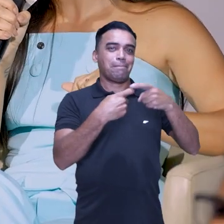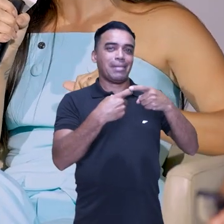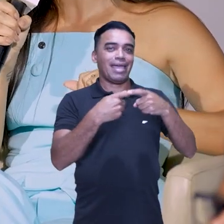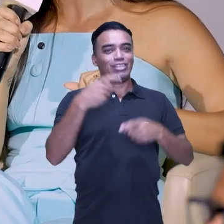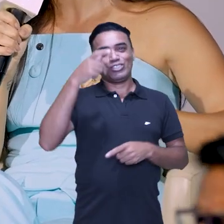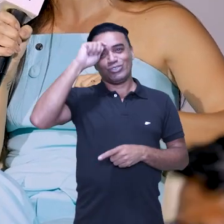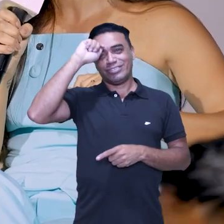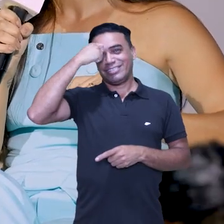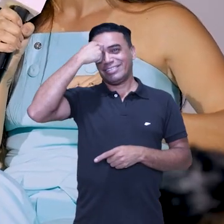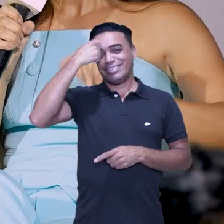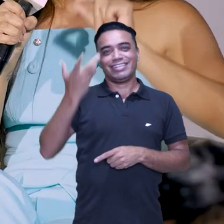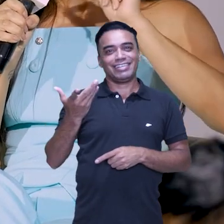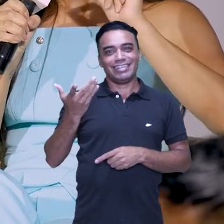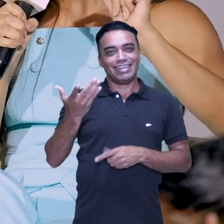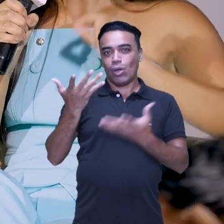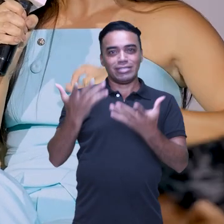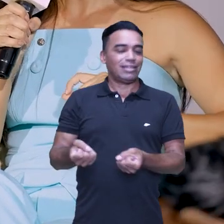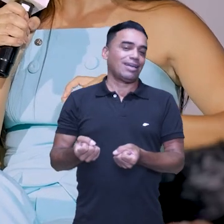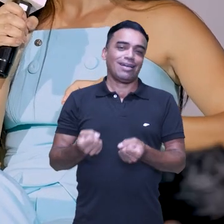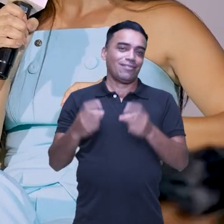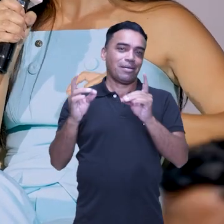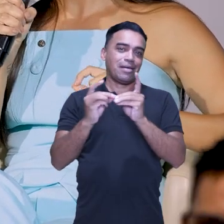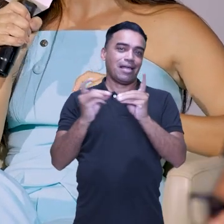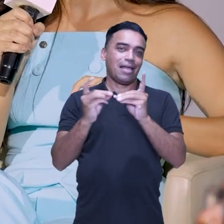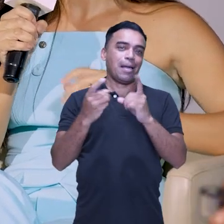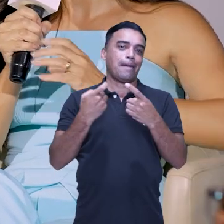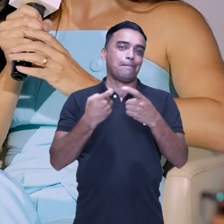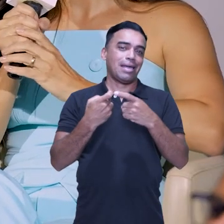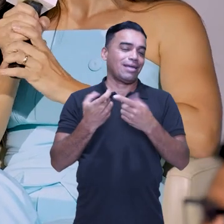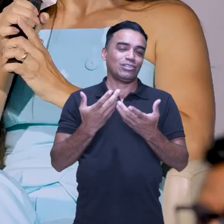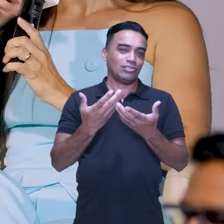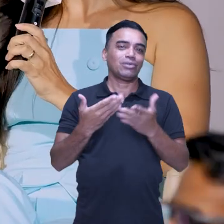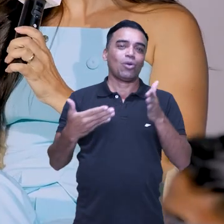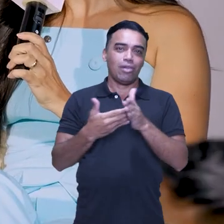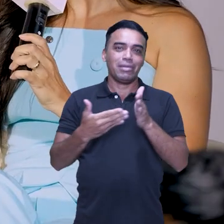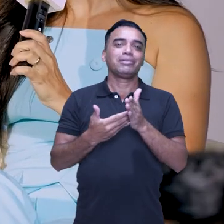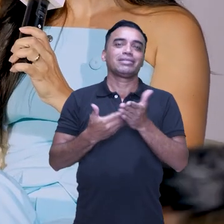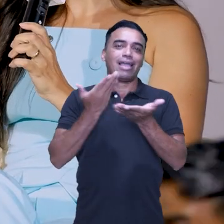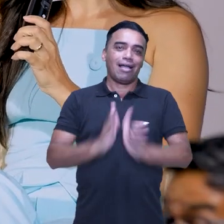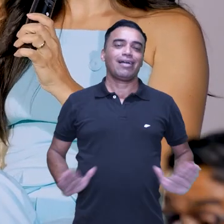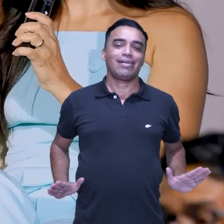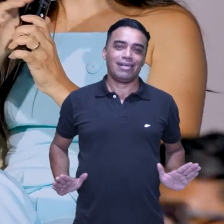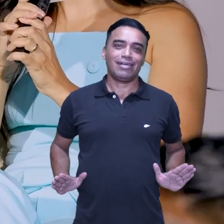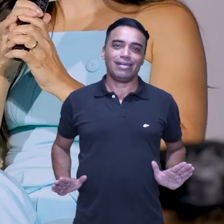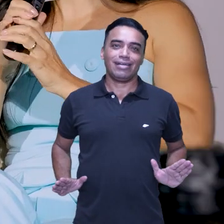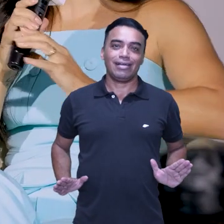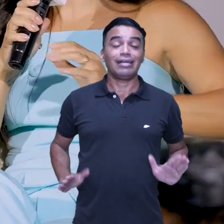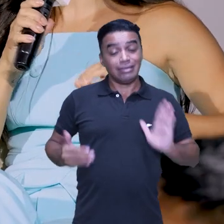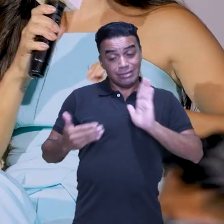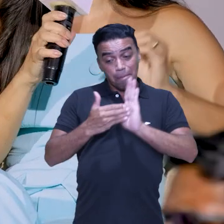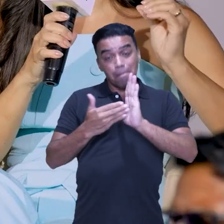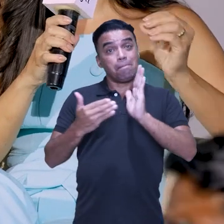sendo atendida por um negro. Esse é um muro que precisa ser derrubado. Então, a gente percebe que esses